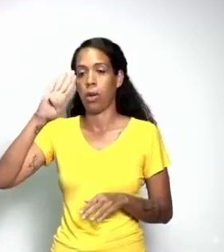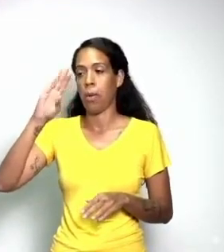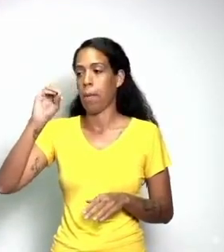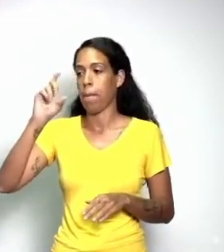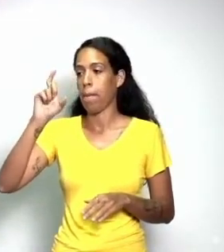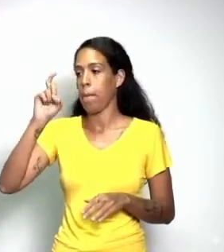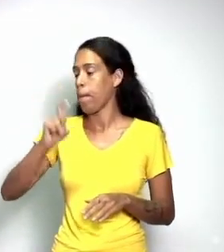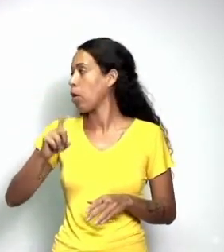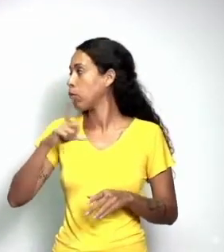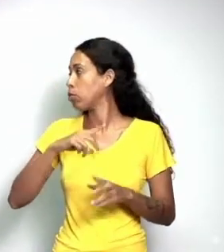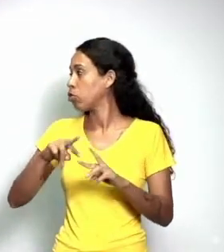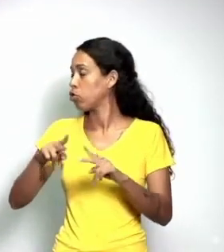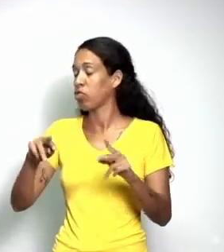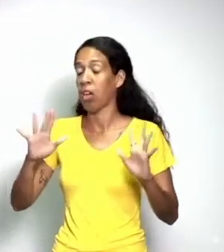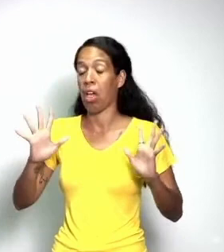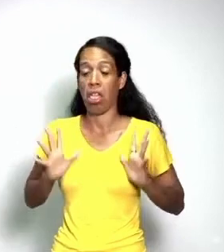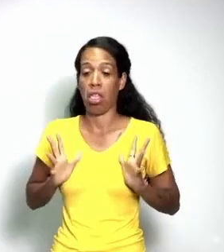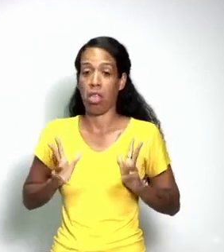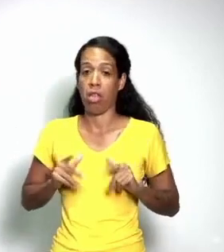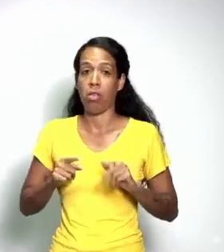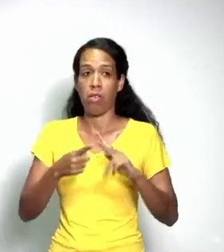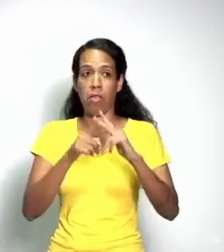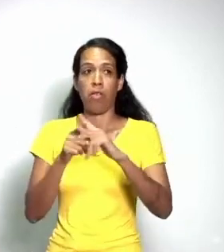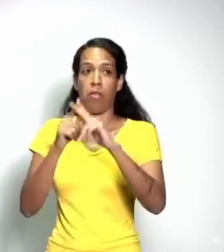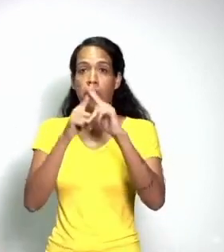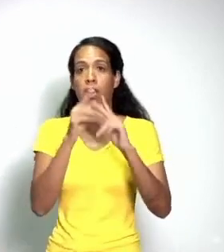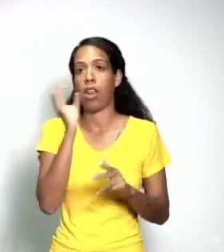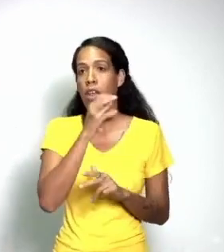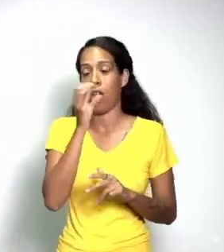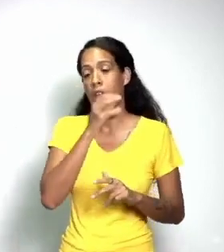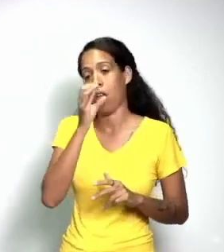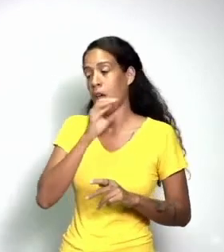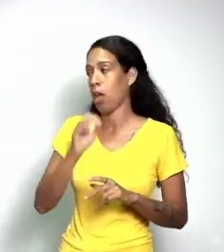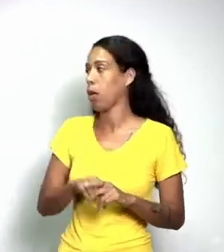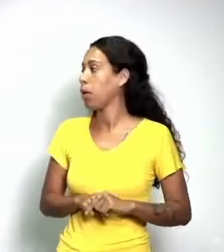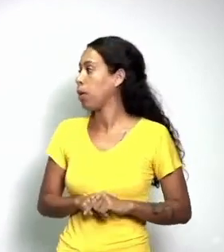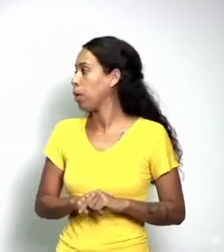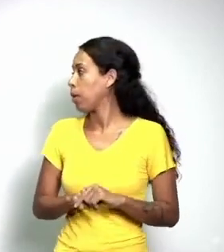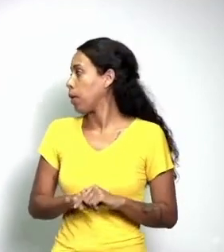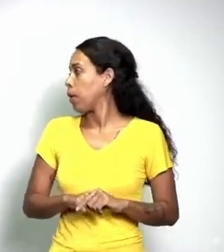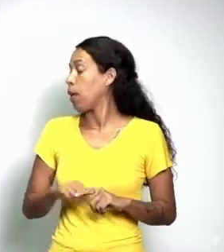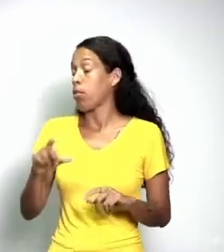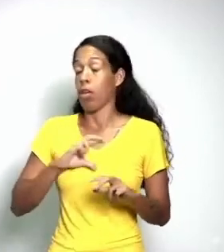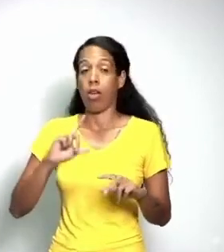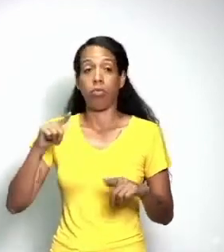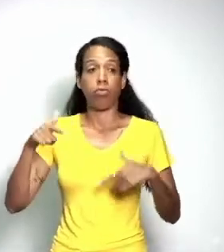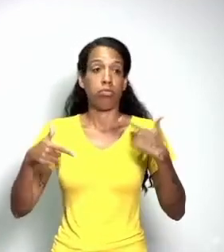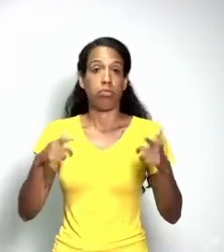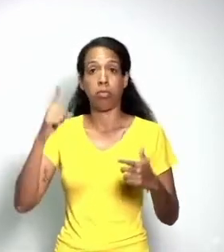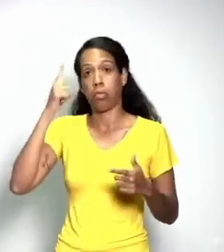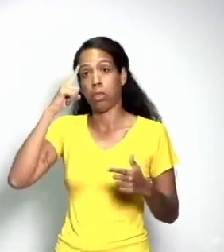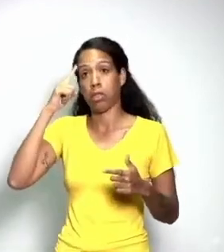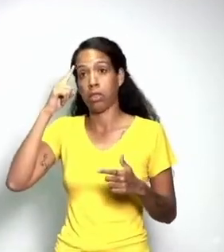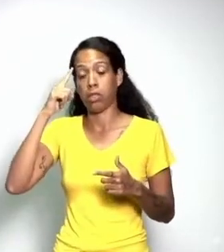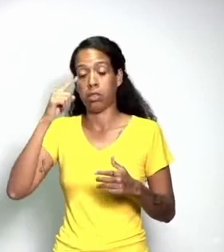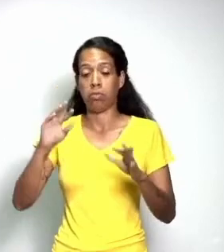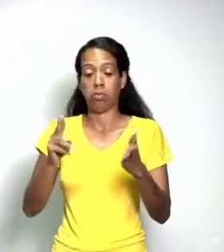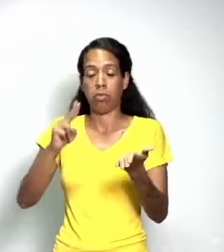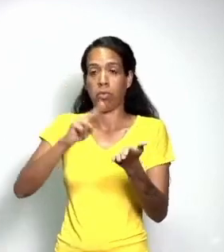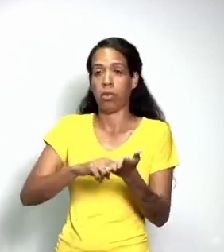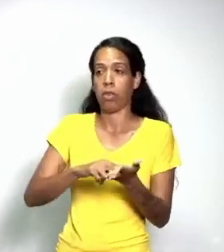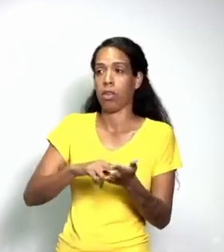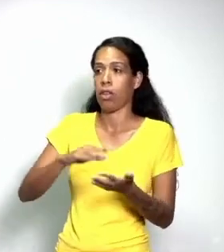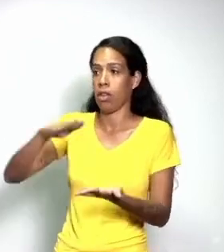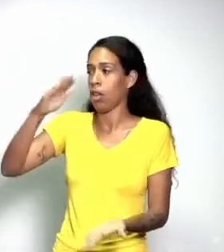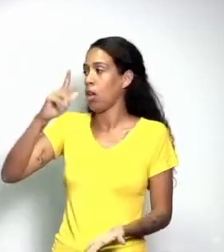de limpeza e de ferramentas rápidas. E aí tem umas outras coisas, pensando em fitas, pensando em garrafa